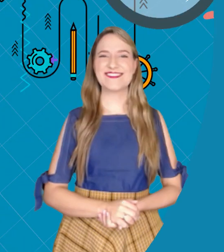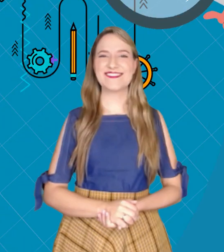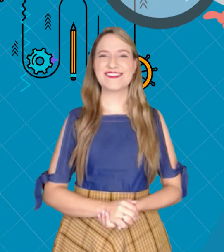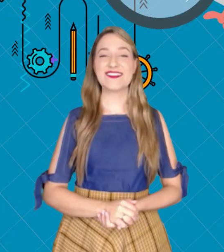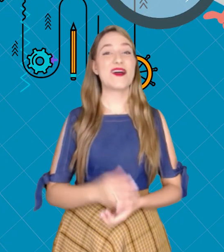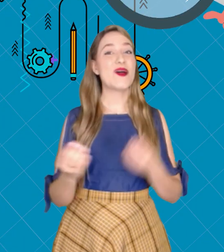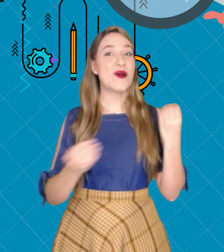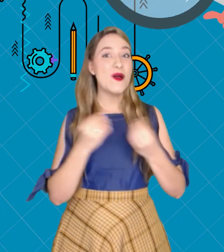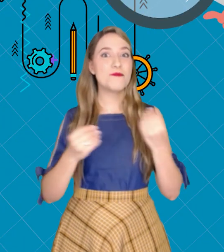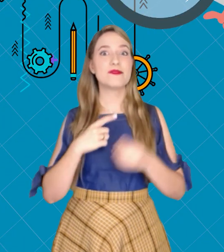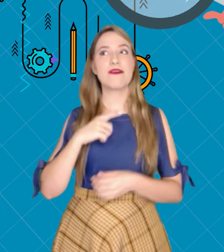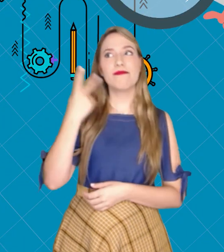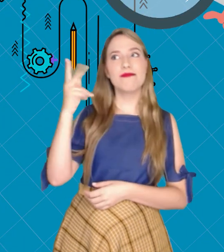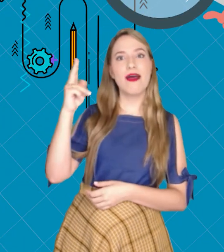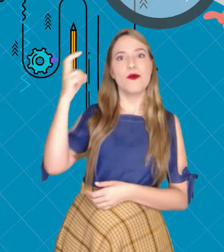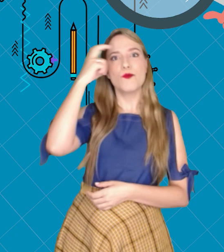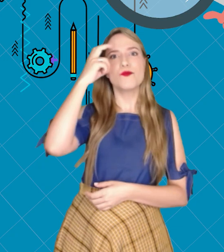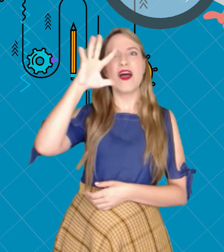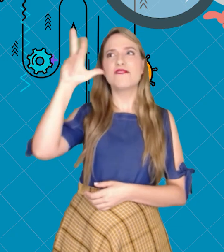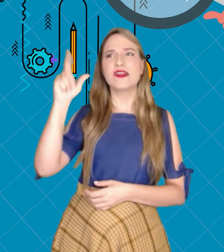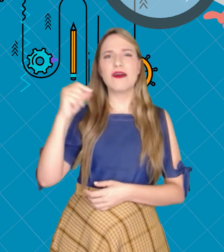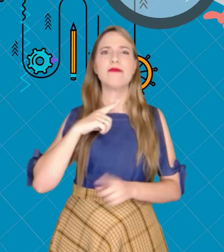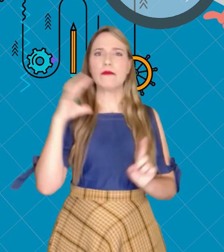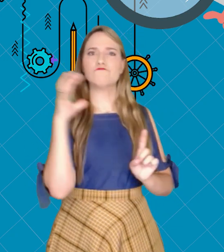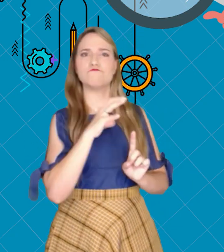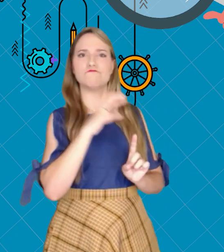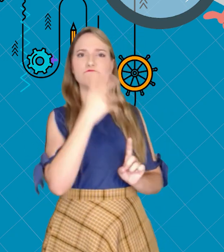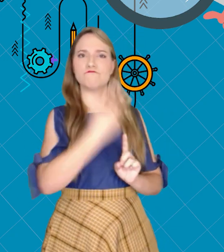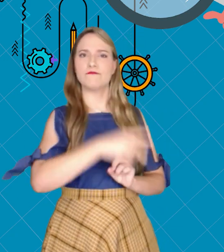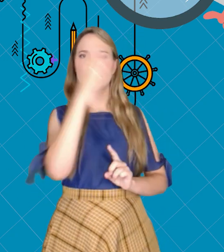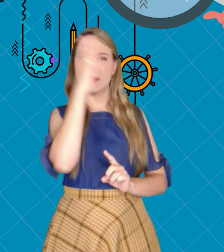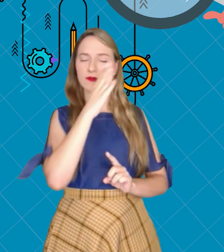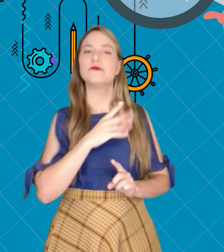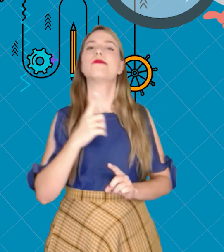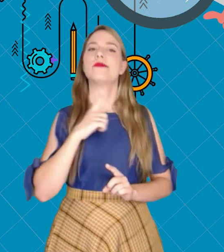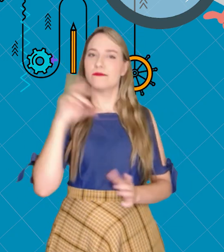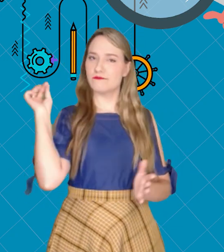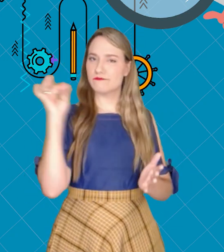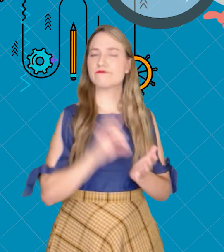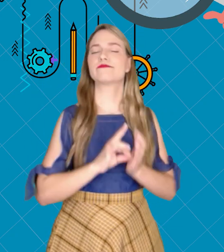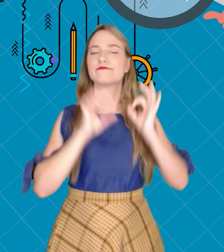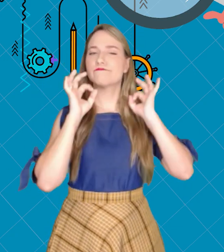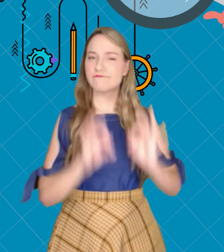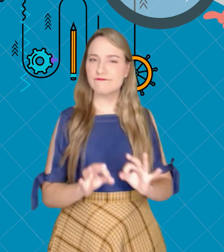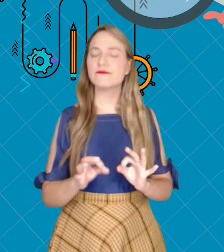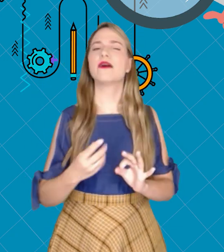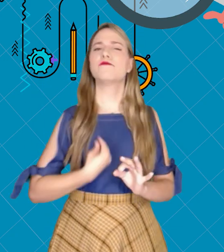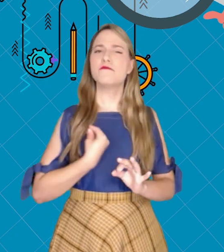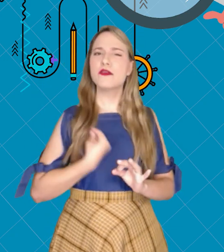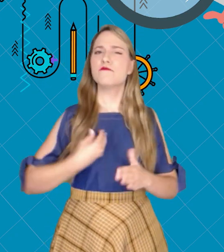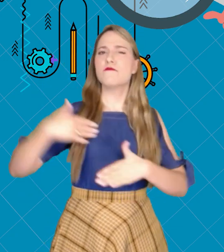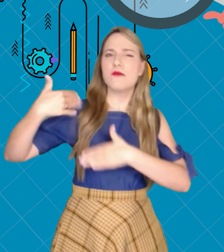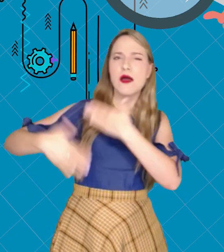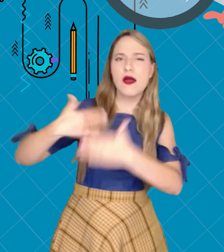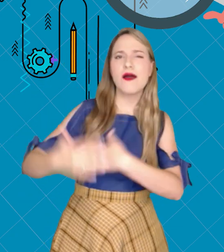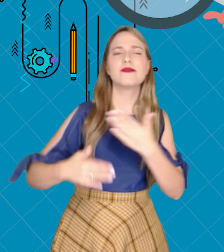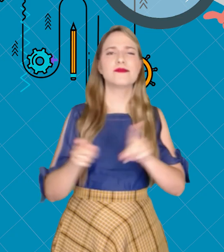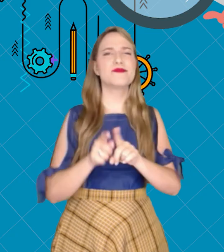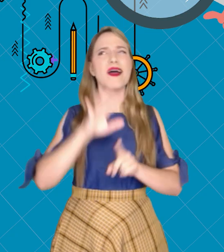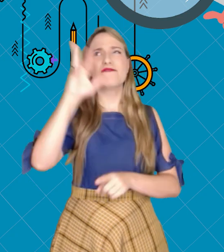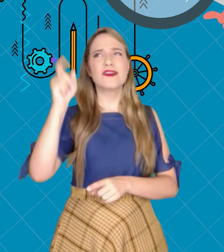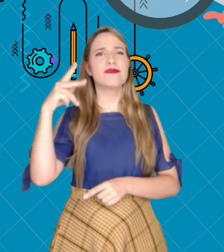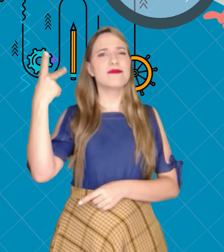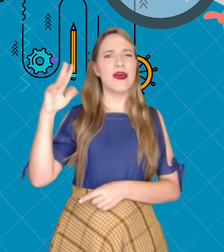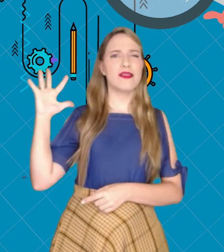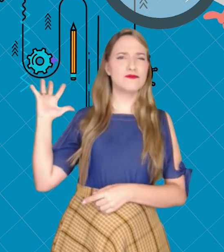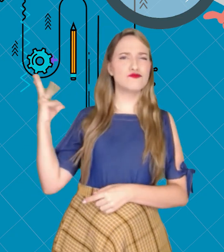A influência da cultura africana na cultura brasileira é profunda e inegável. A presença e a contribuição dos africanos e